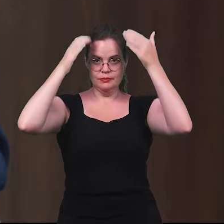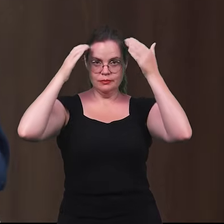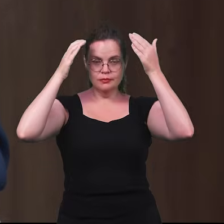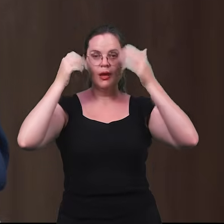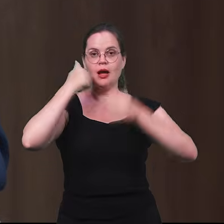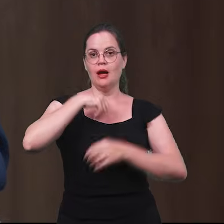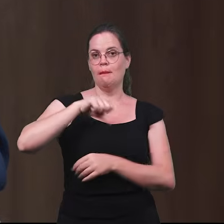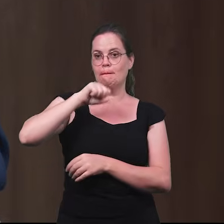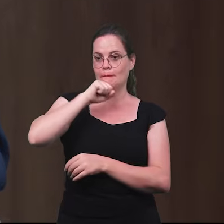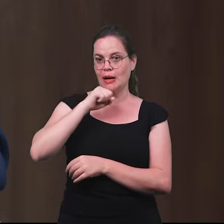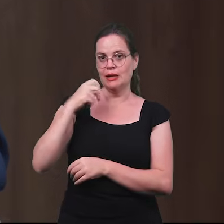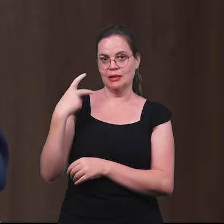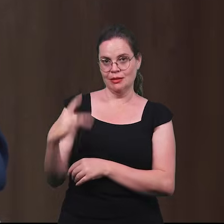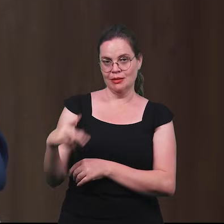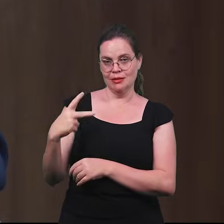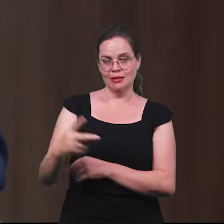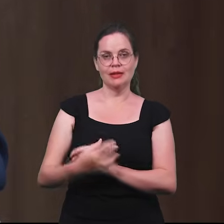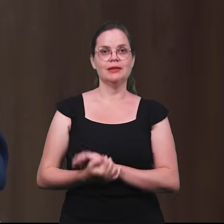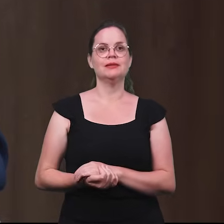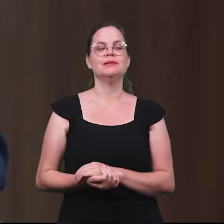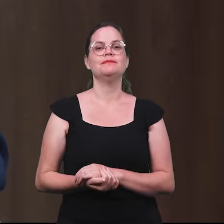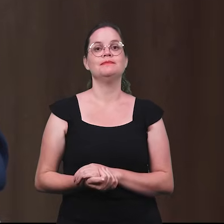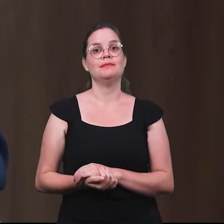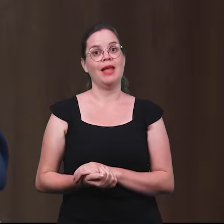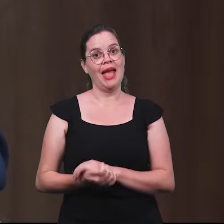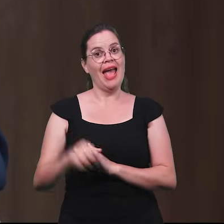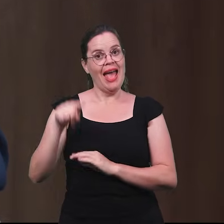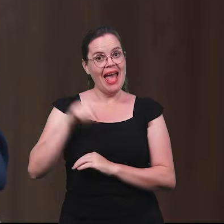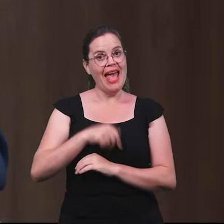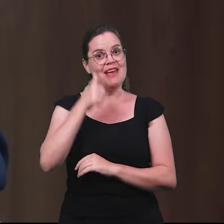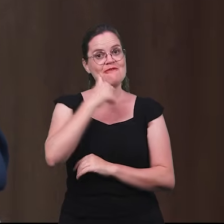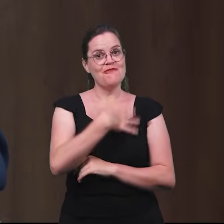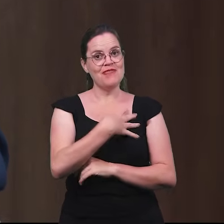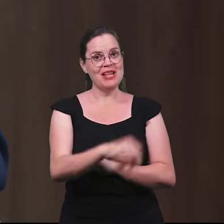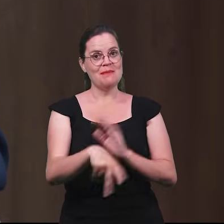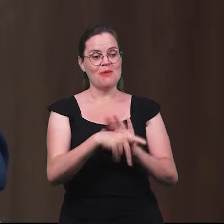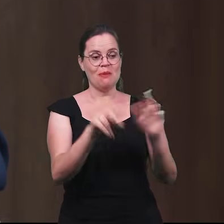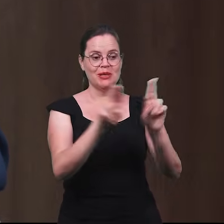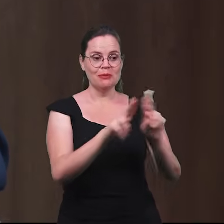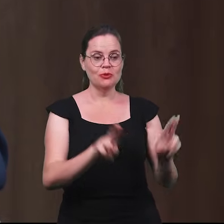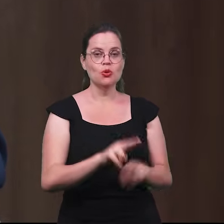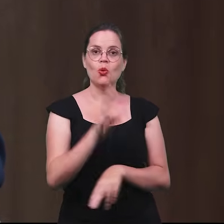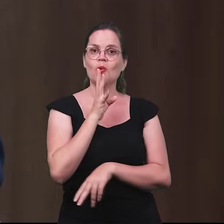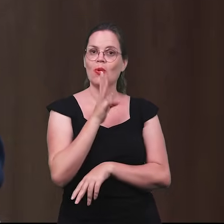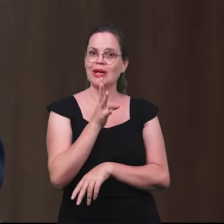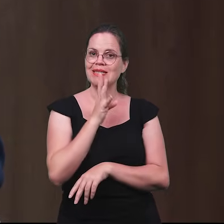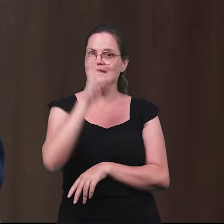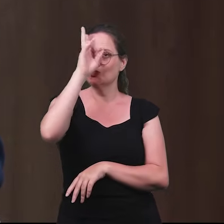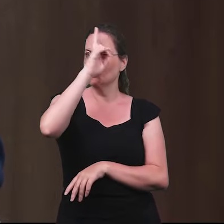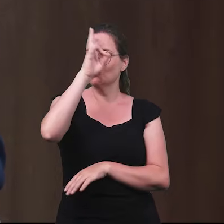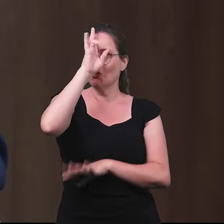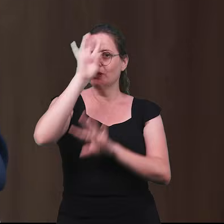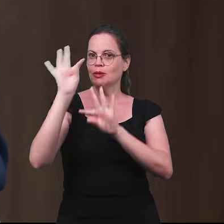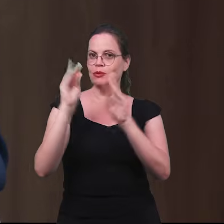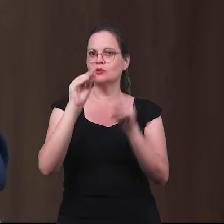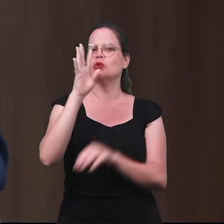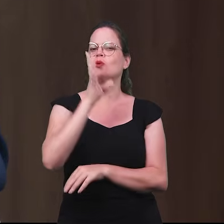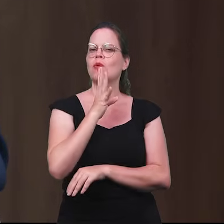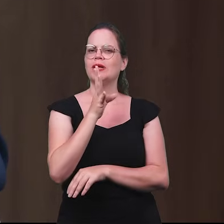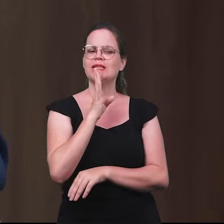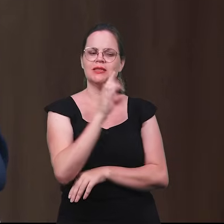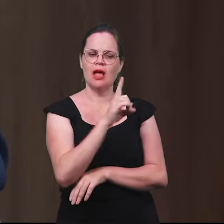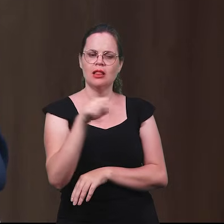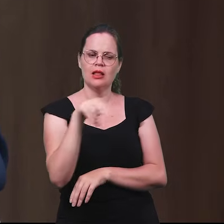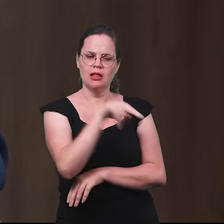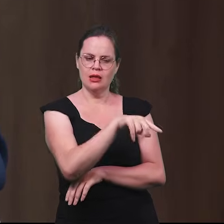Belsazar, filha de Nabucodonosor, que conhecia toda a história, conhecia Daniel, sabia